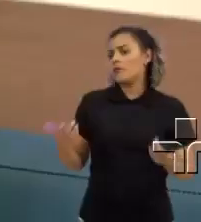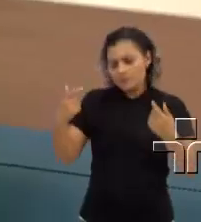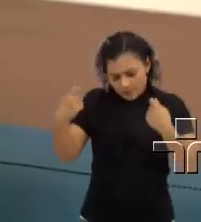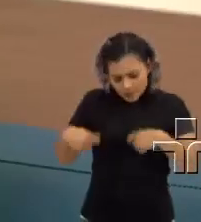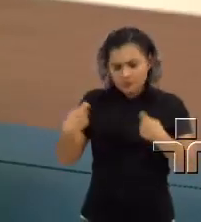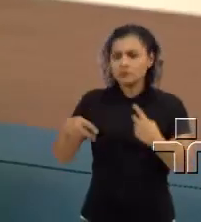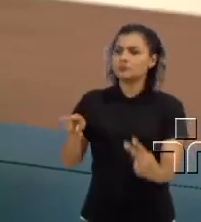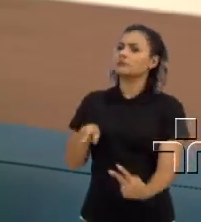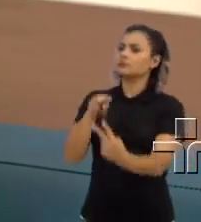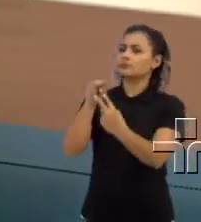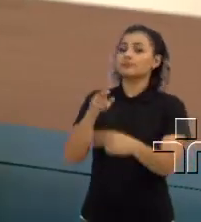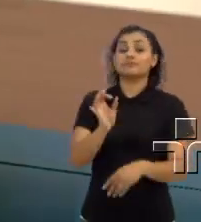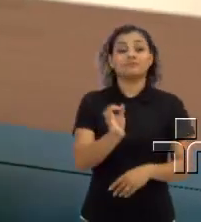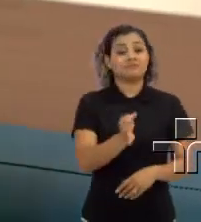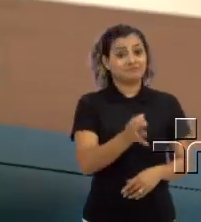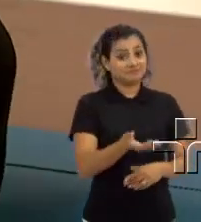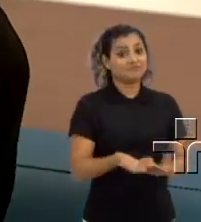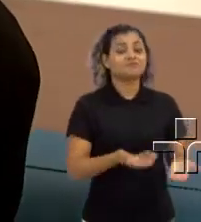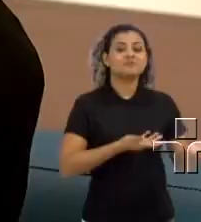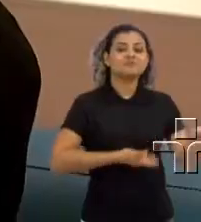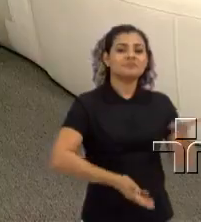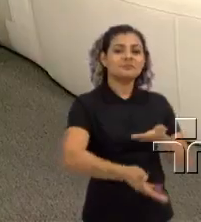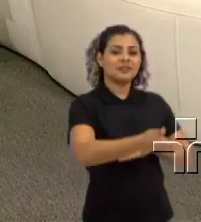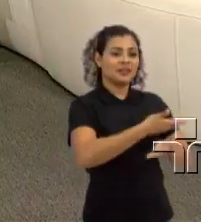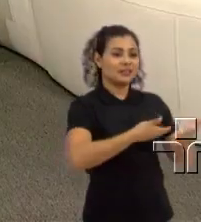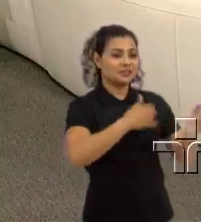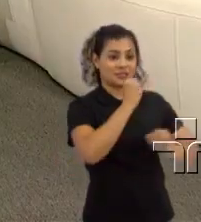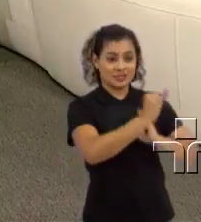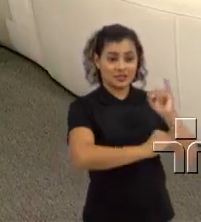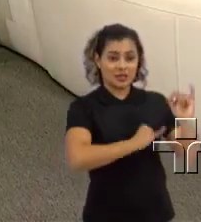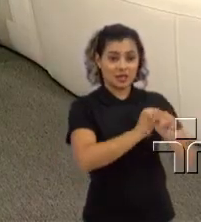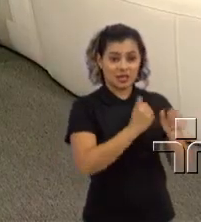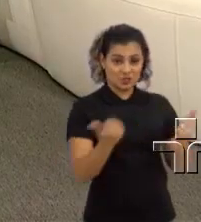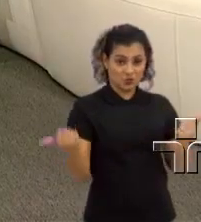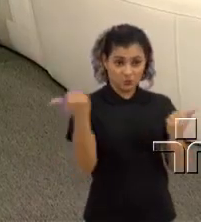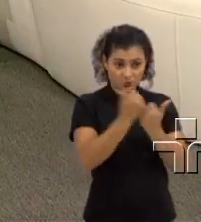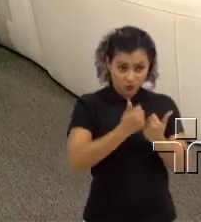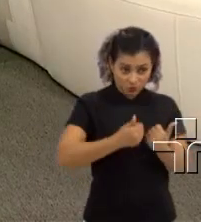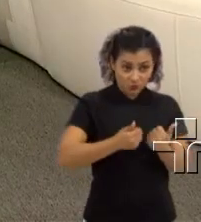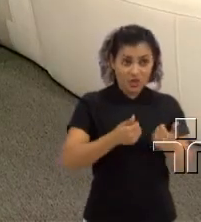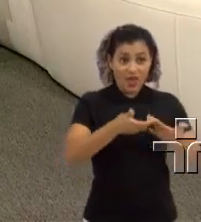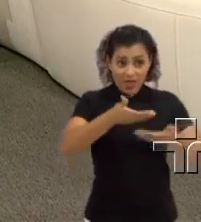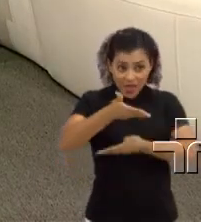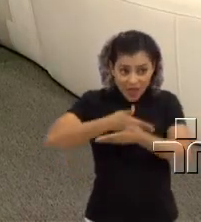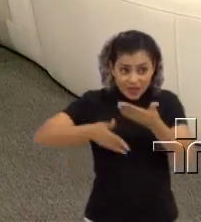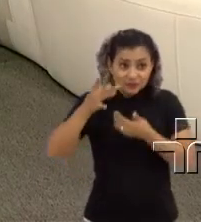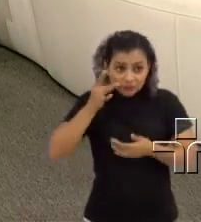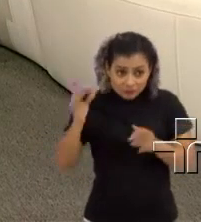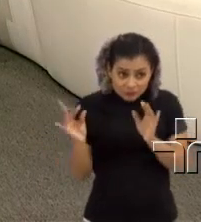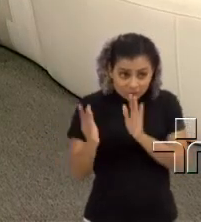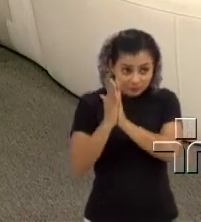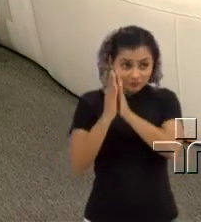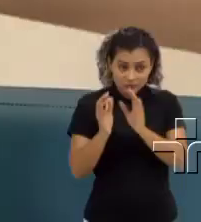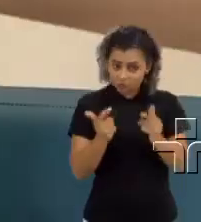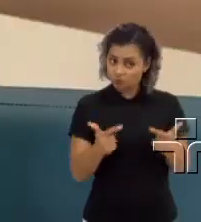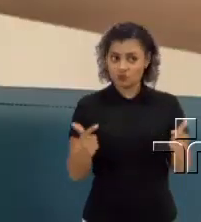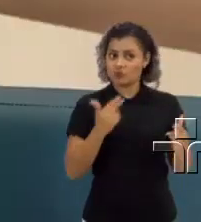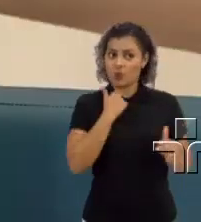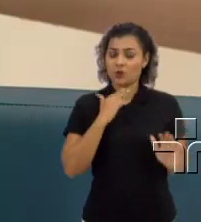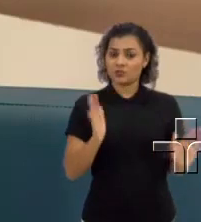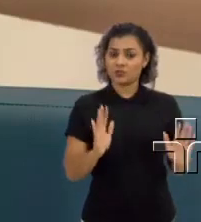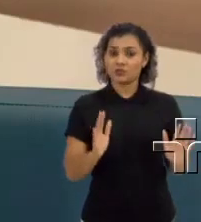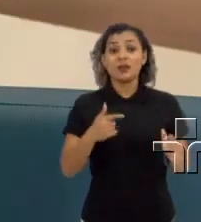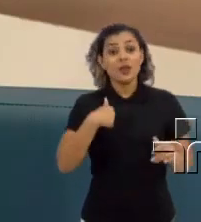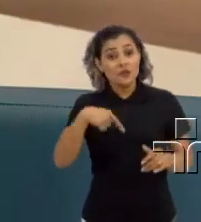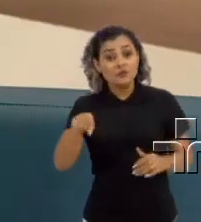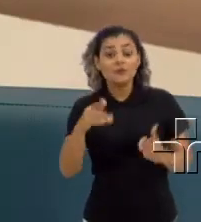falou desaparece. Acho que as relações virtuais não podem substituir as relações pessoais, né? E eu fui